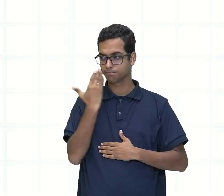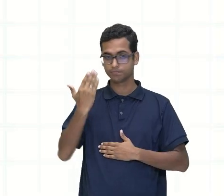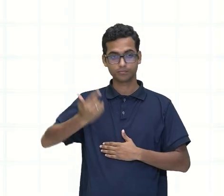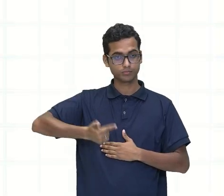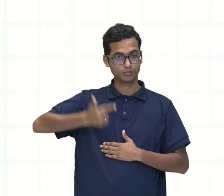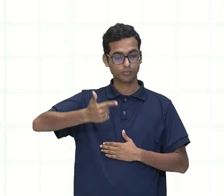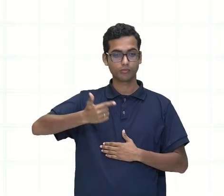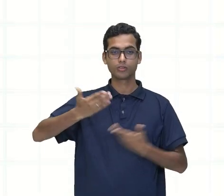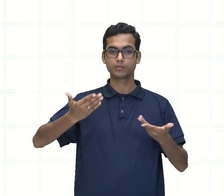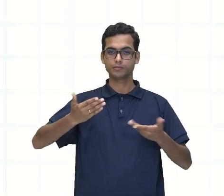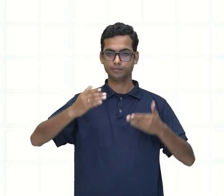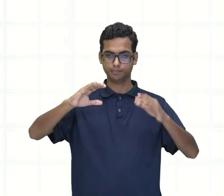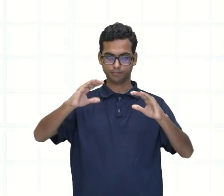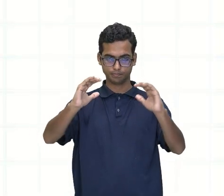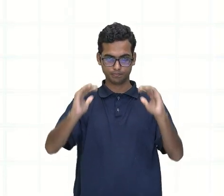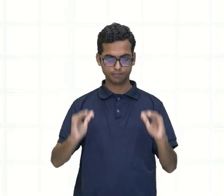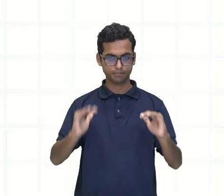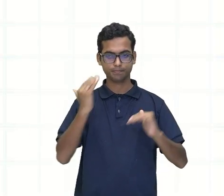primeiro aqui, ó,